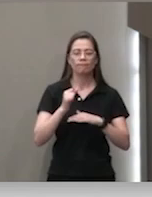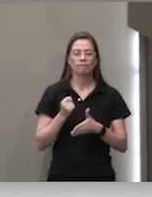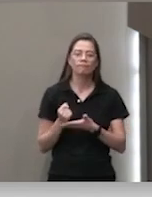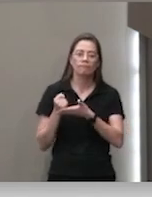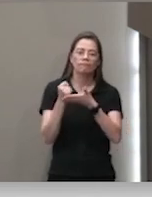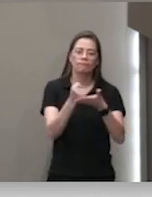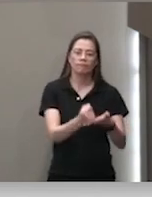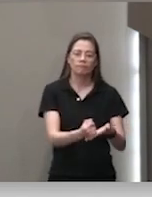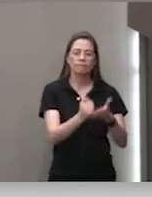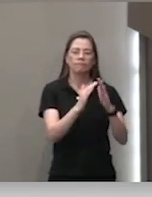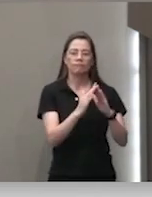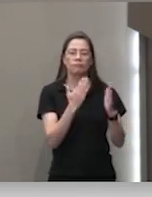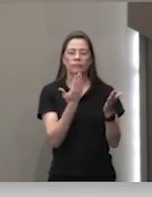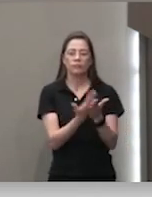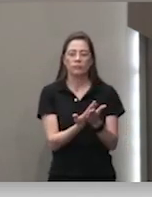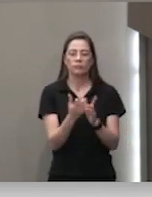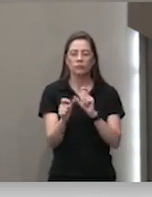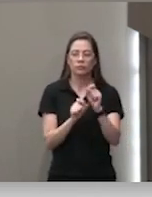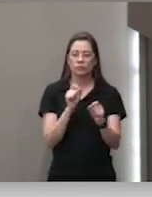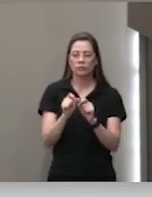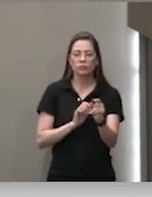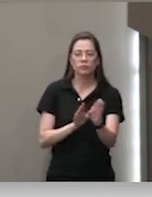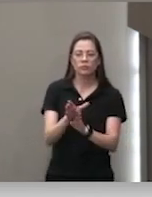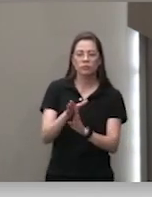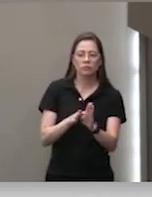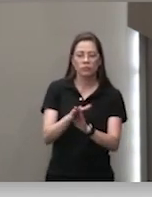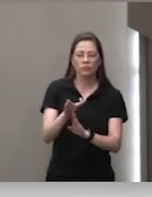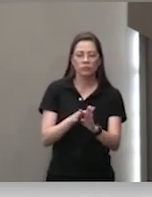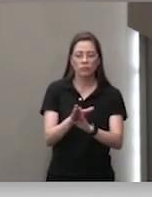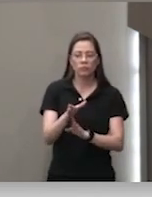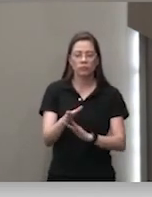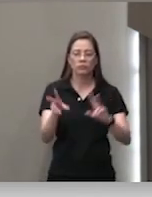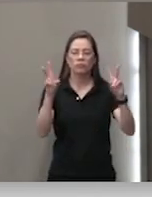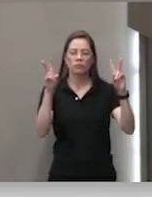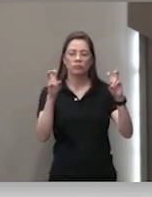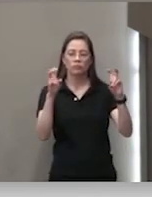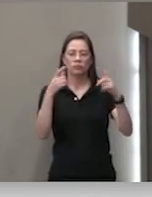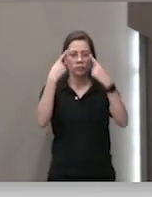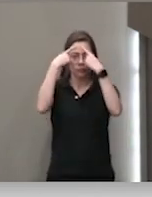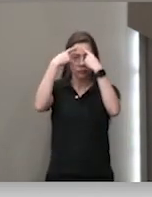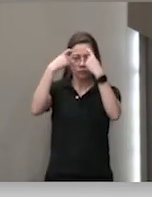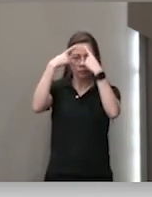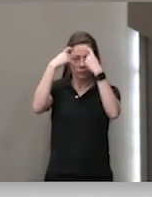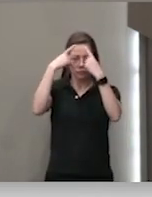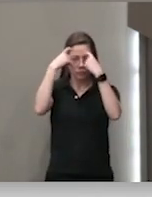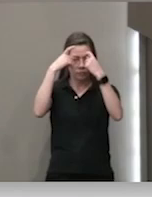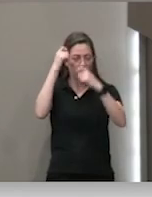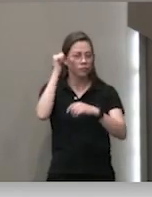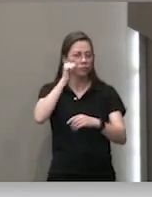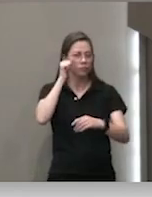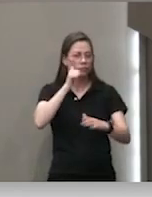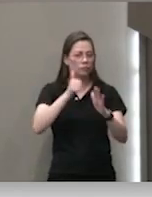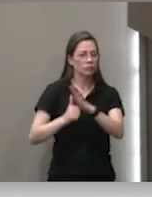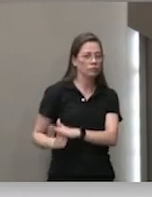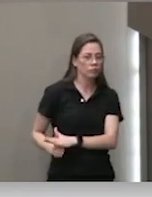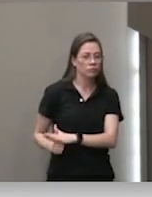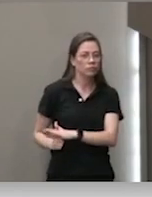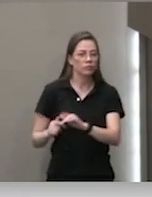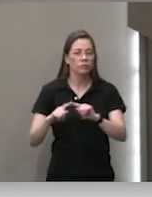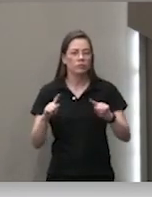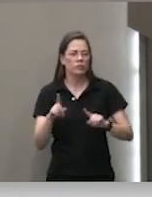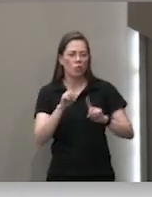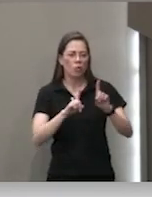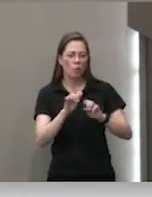as escolas, né, uma orientação, né, sobre a violência contra a mulher. Para muitos é uma bobagem,